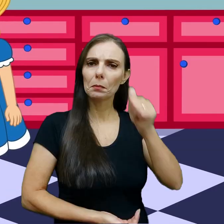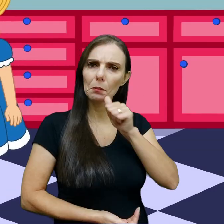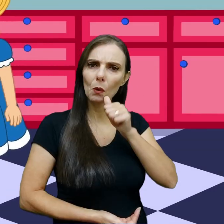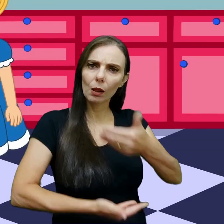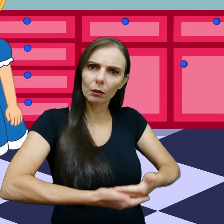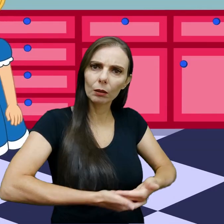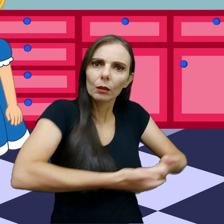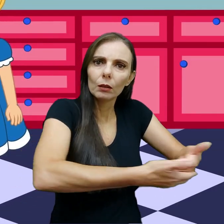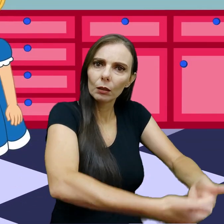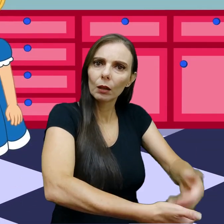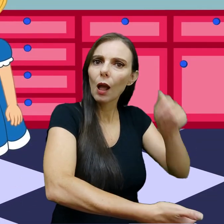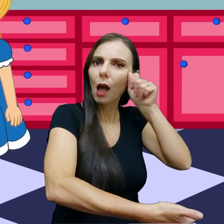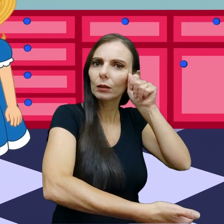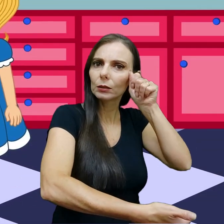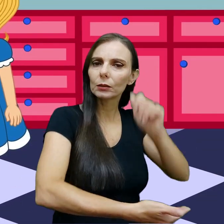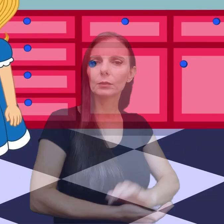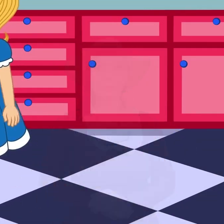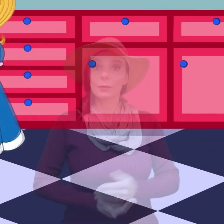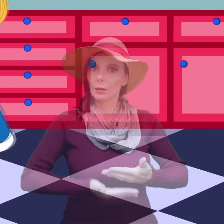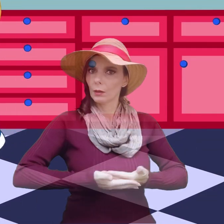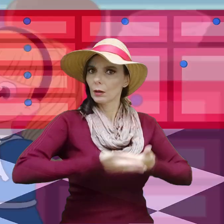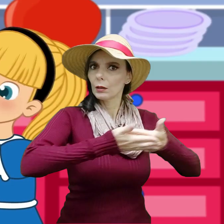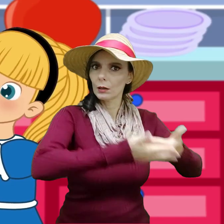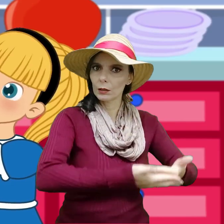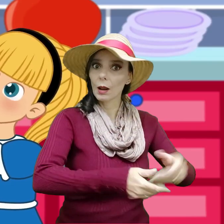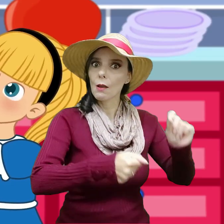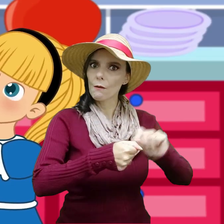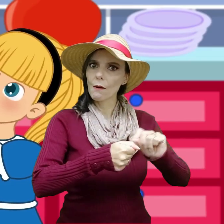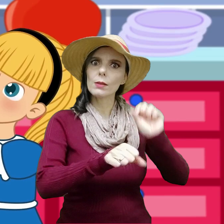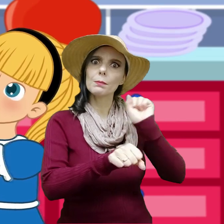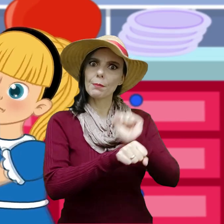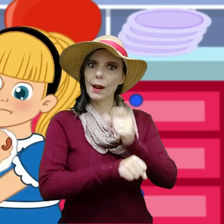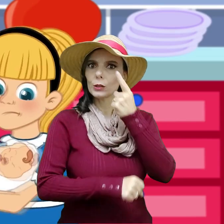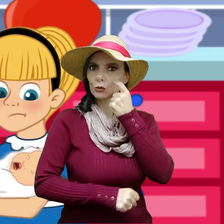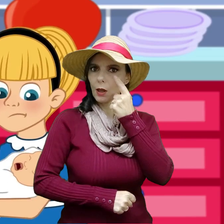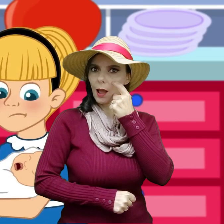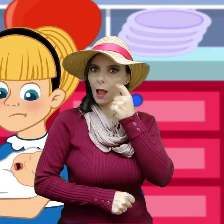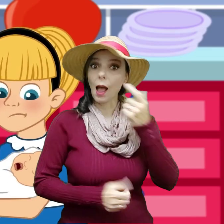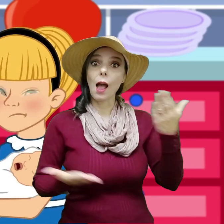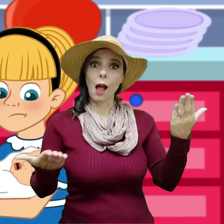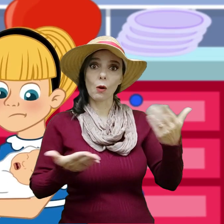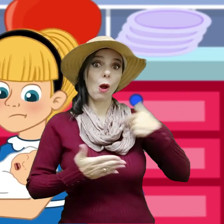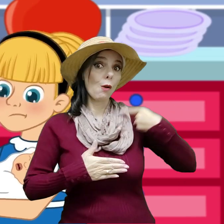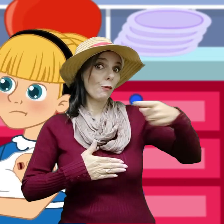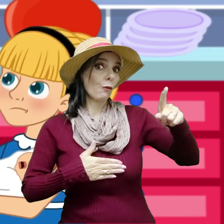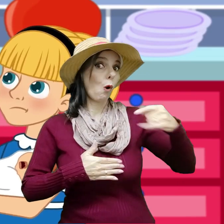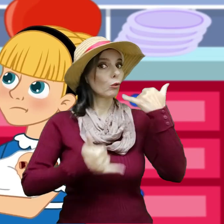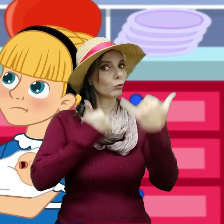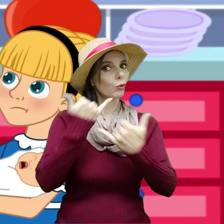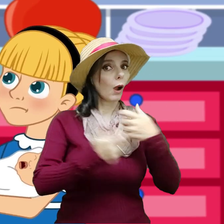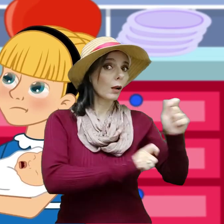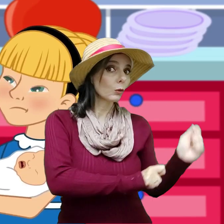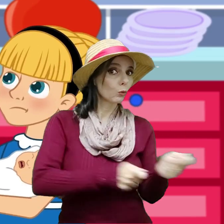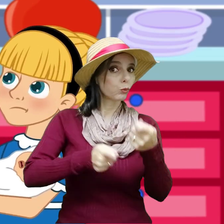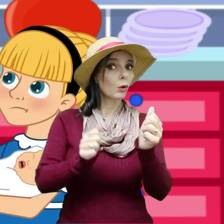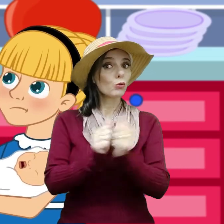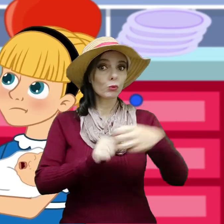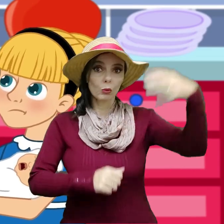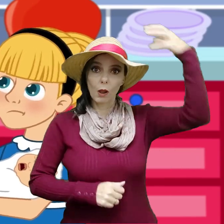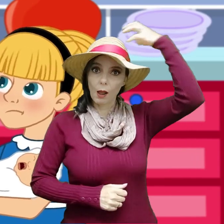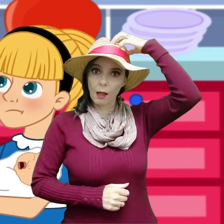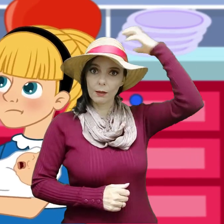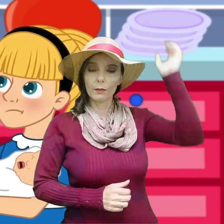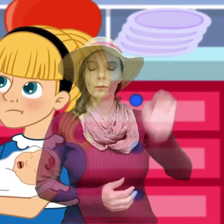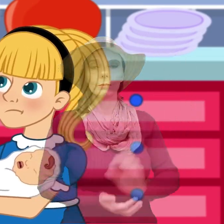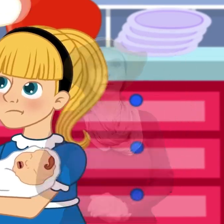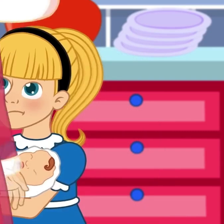A mulher entregou o bebê para Alice. Pegue este bebê e faça-o parar de chorar. Agora vou lá jogar cricket